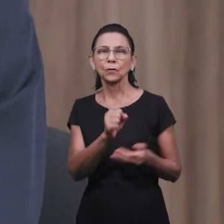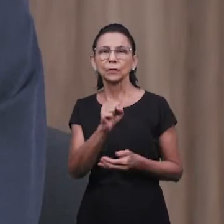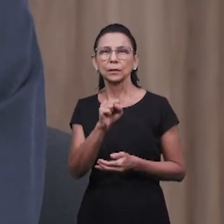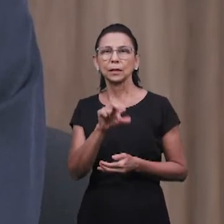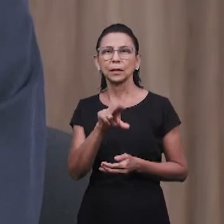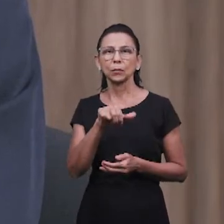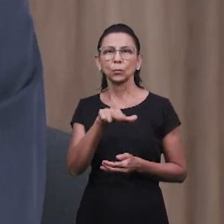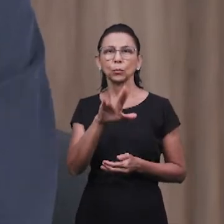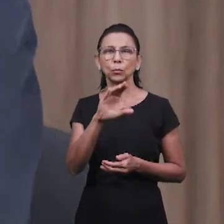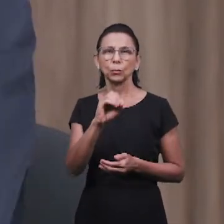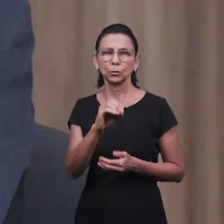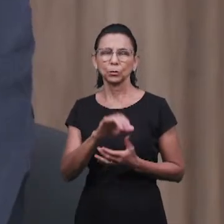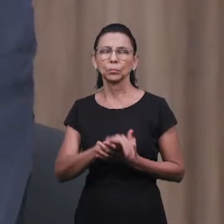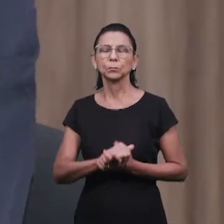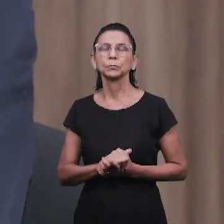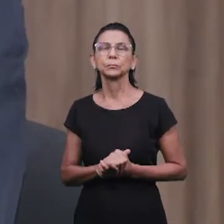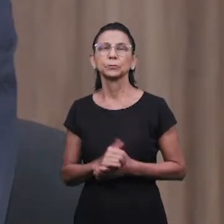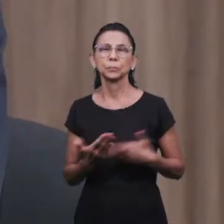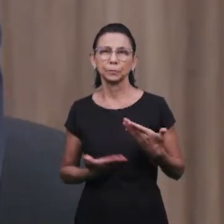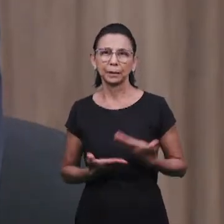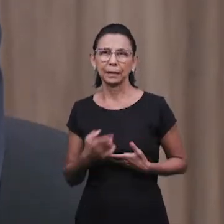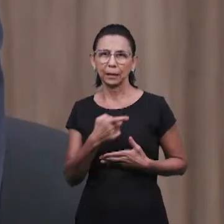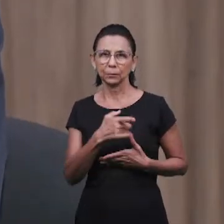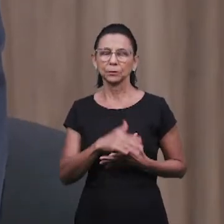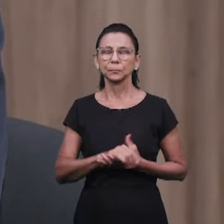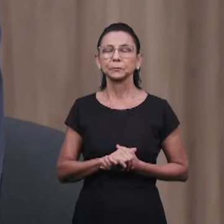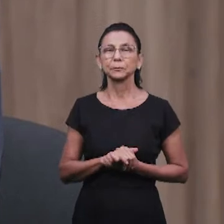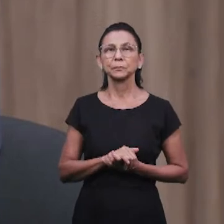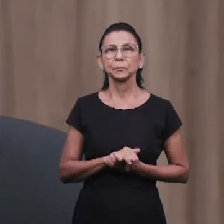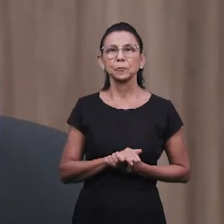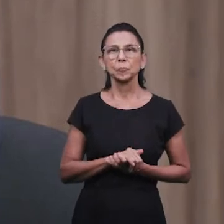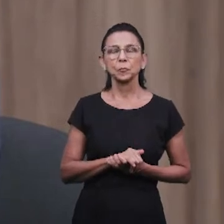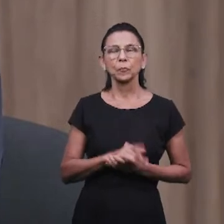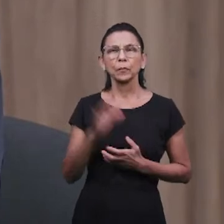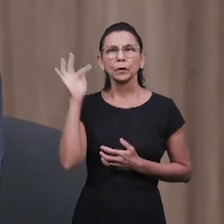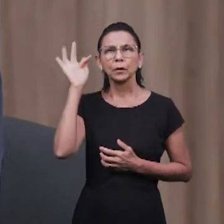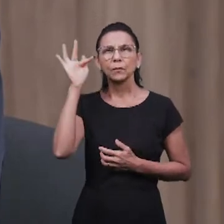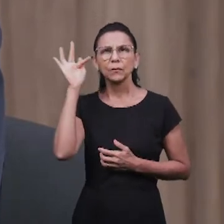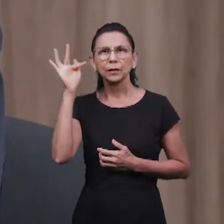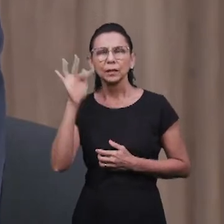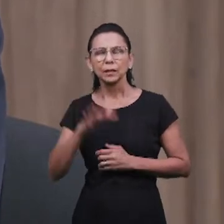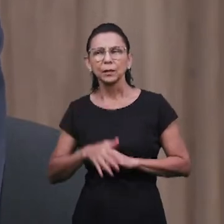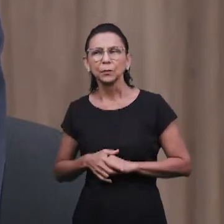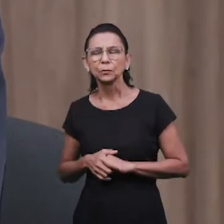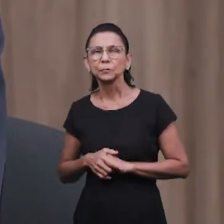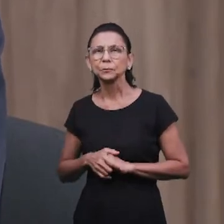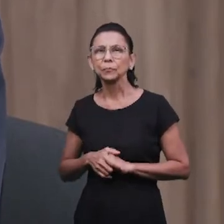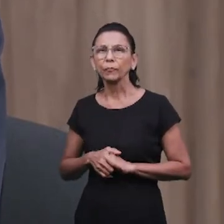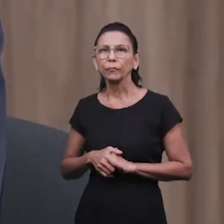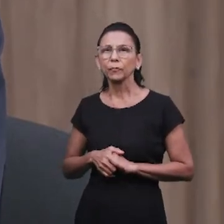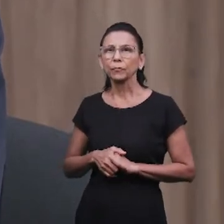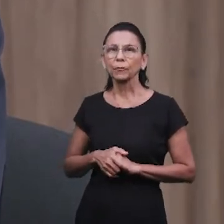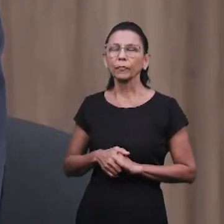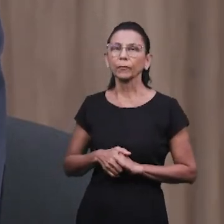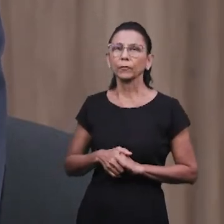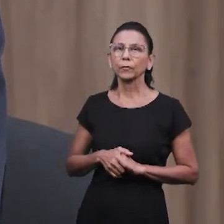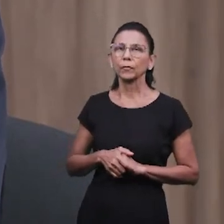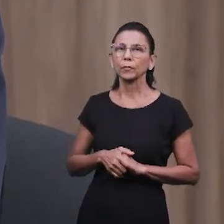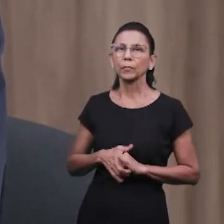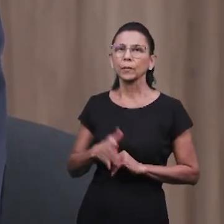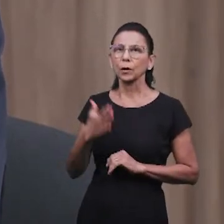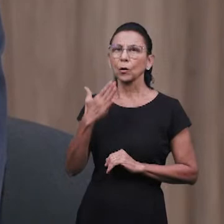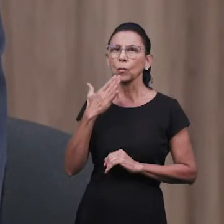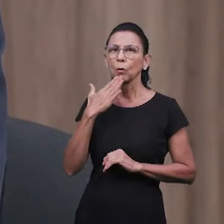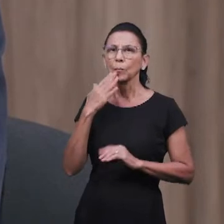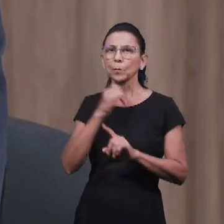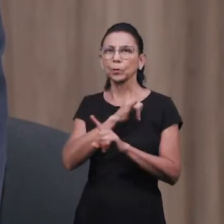se estava... a pergunta de Filipe é o seguinte, e correndo Filipe, ouviu que lia o profeta Isaías. Entendes tu que